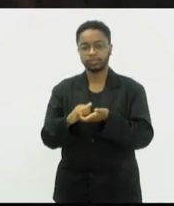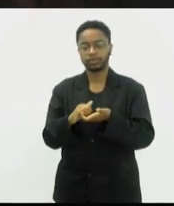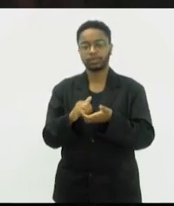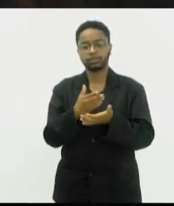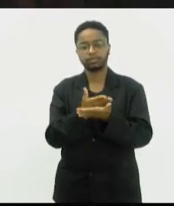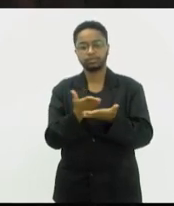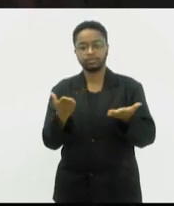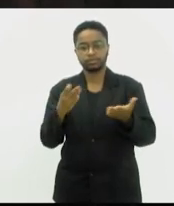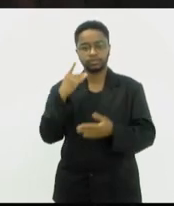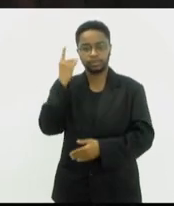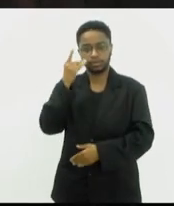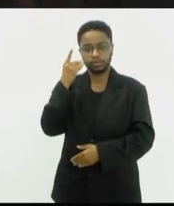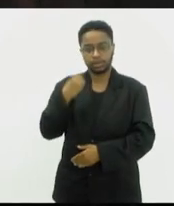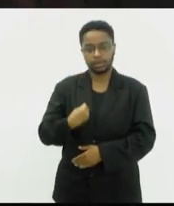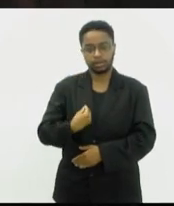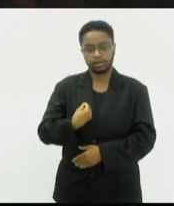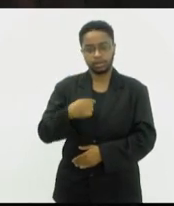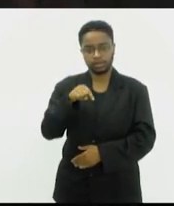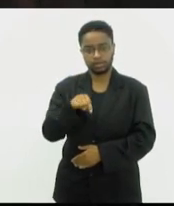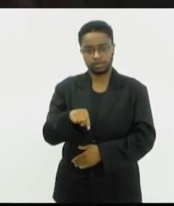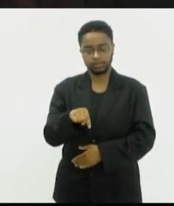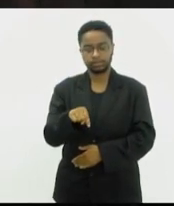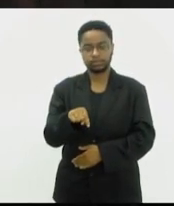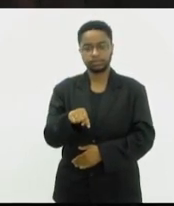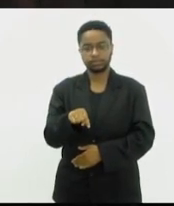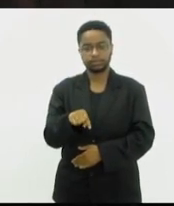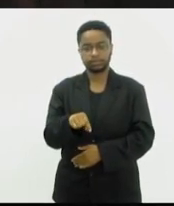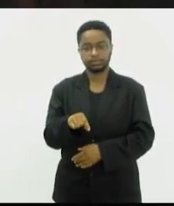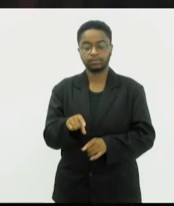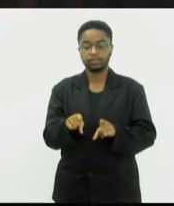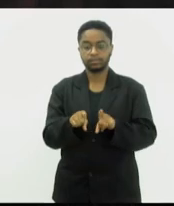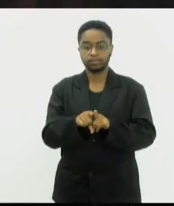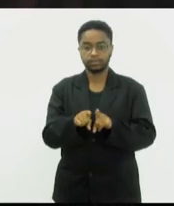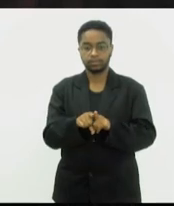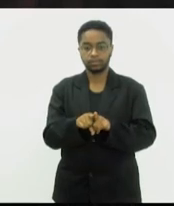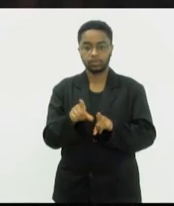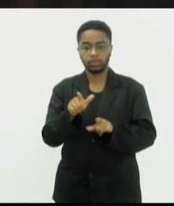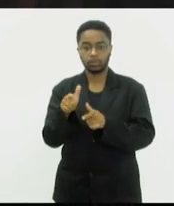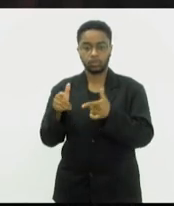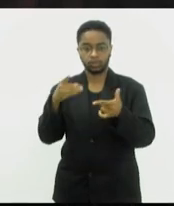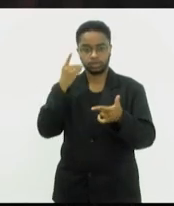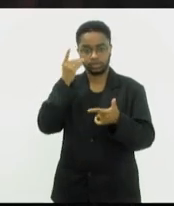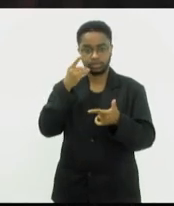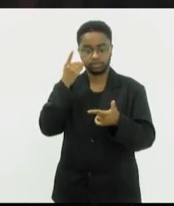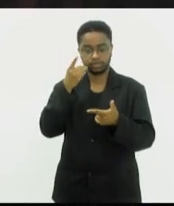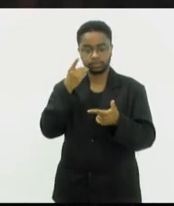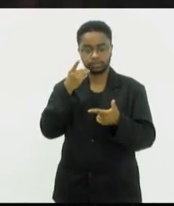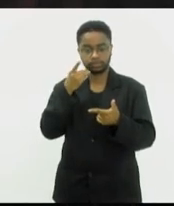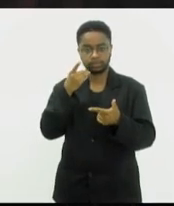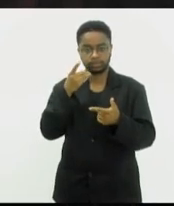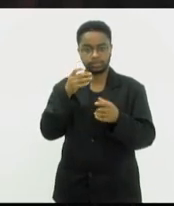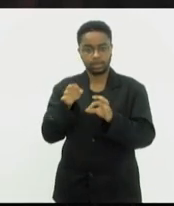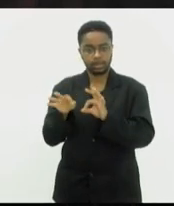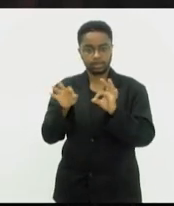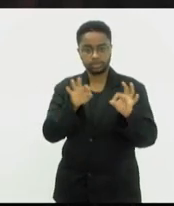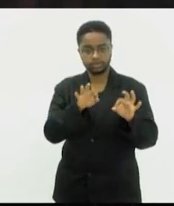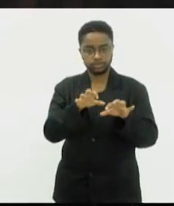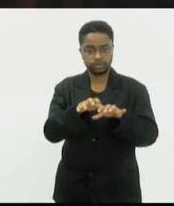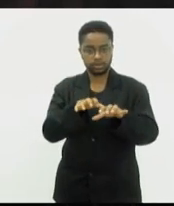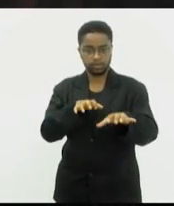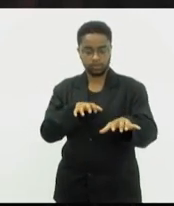senhores deputados presentes e que também nos acompanham de forma